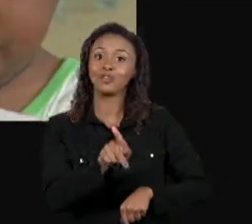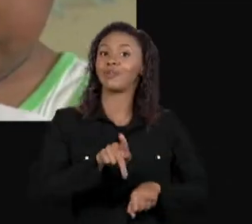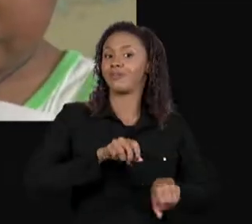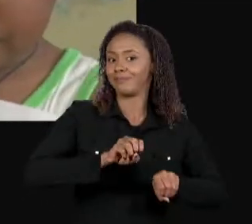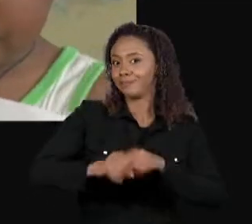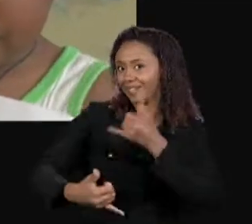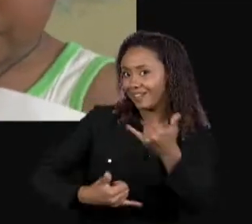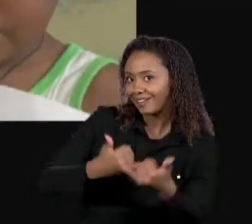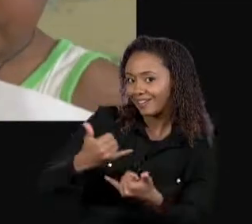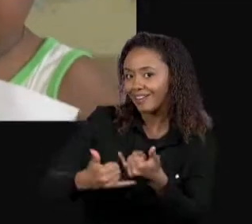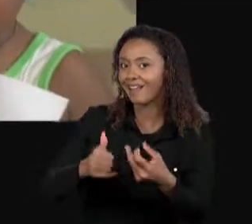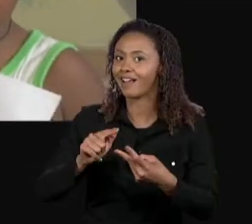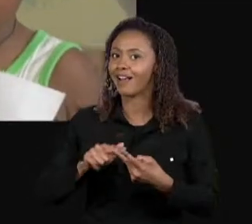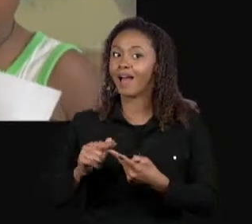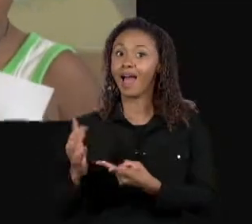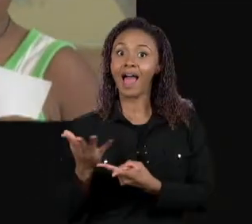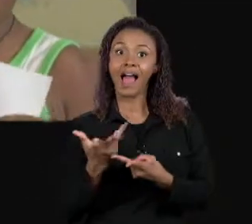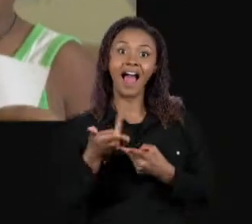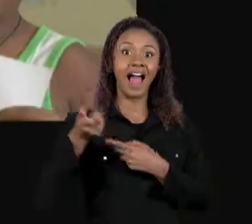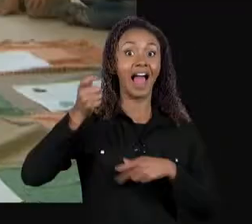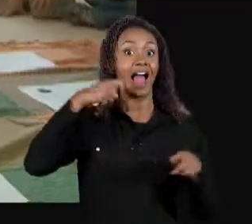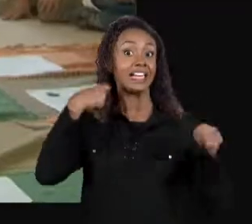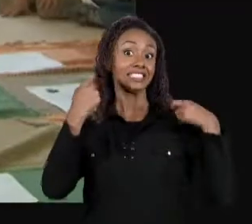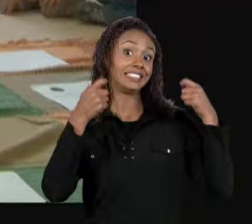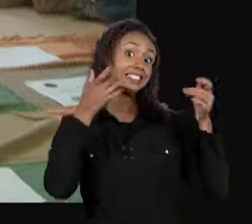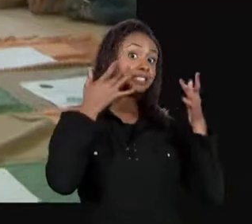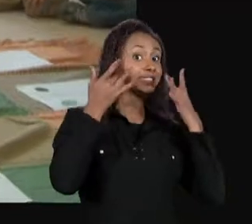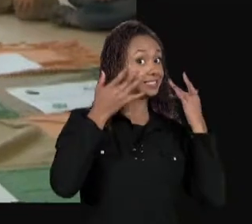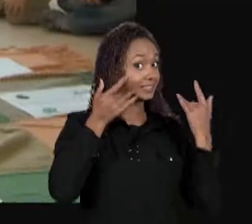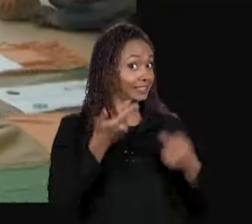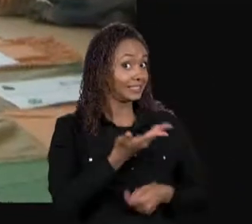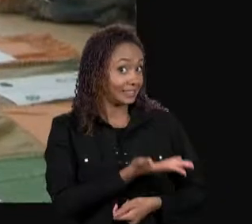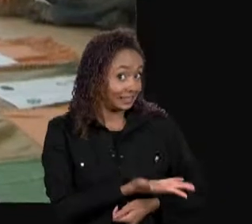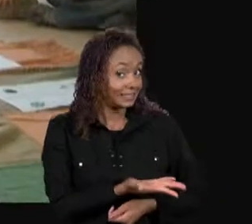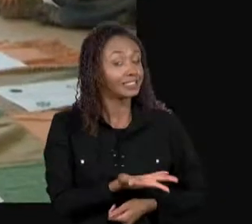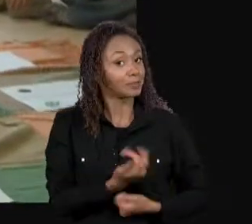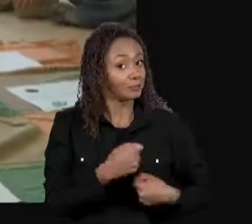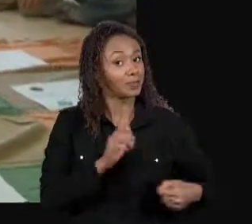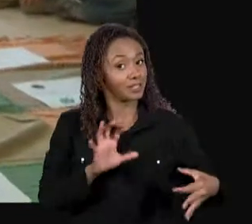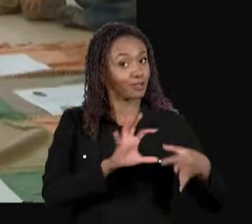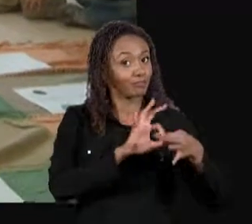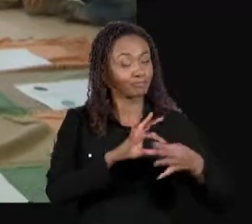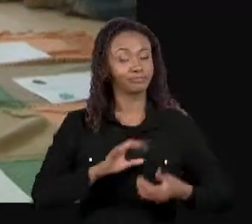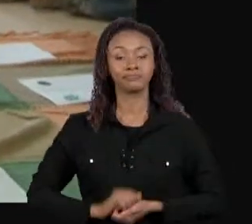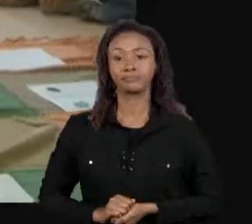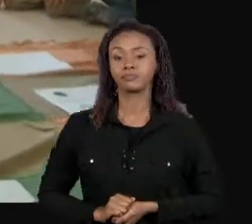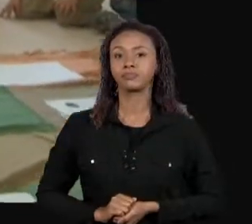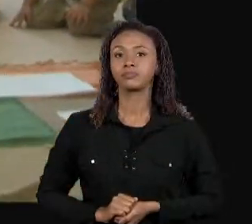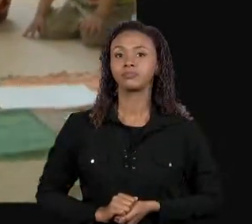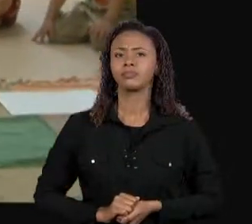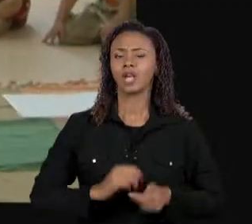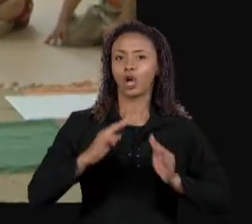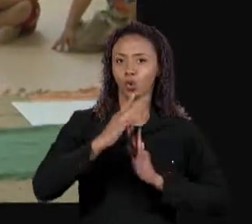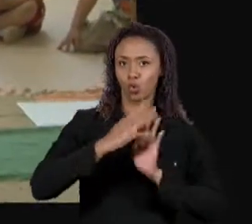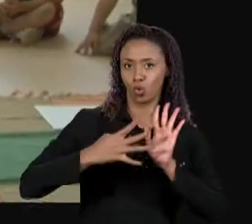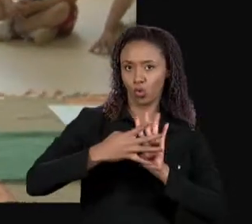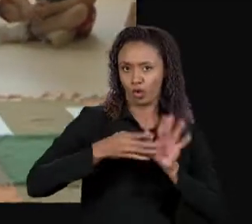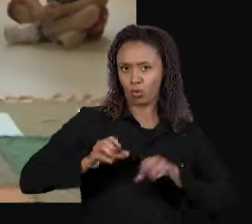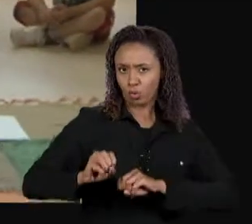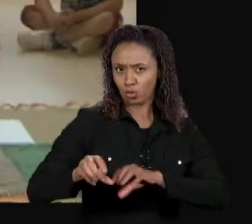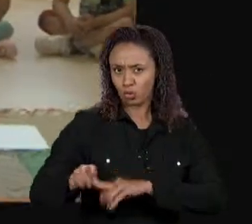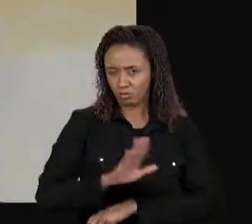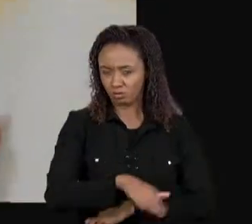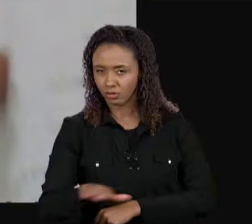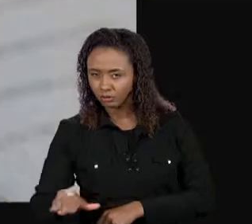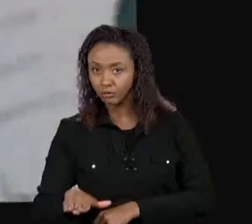É esse professor artista. As diretrizes curriculares nacionais para a educação infantil, que estão em vigor